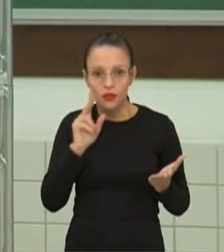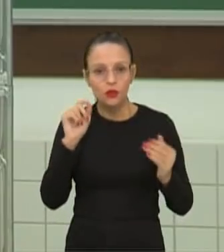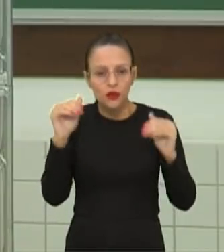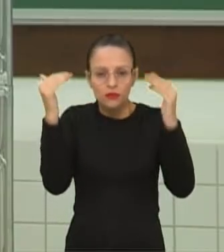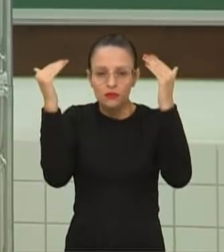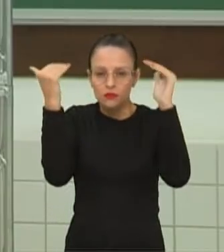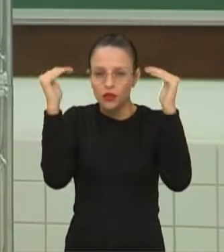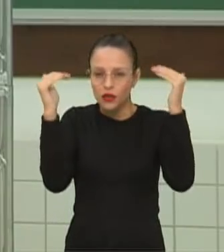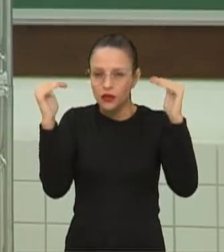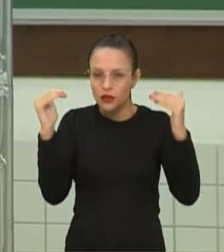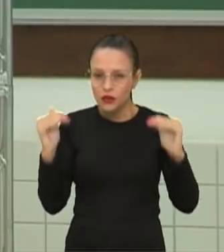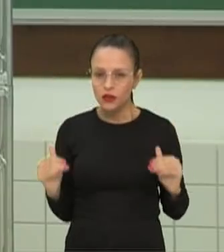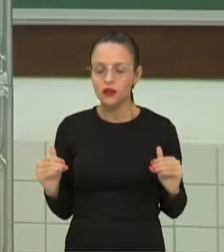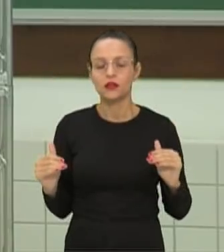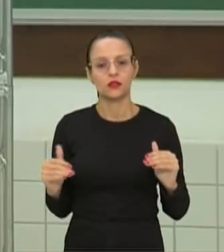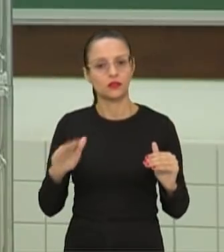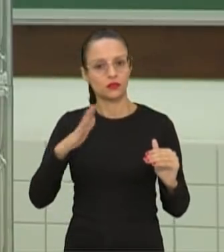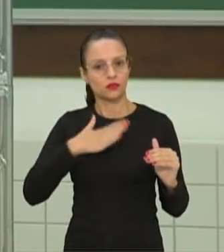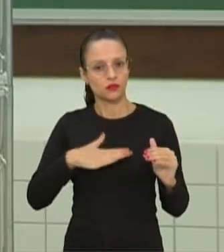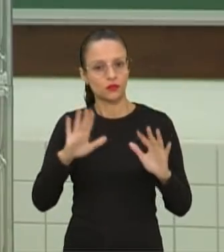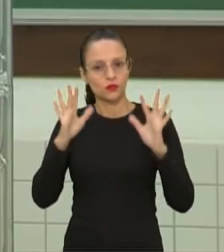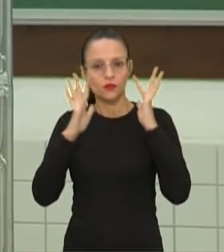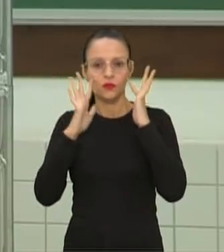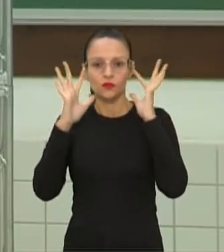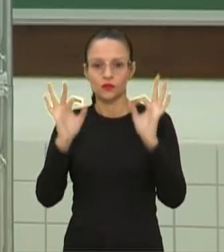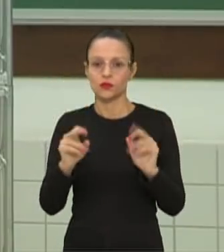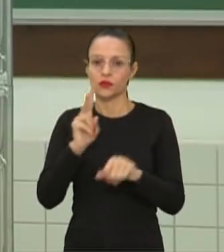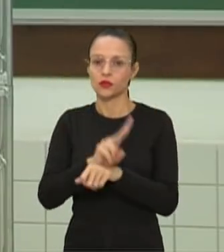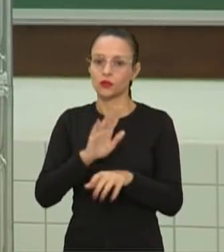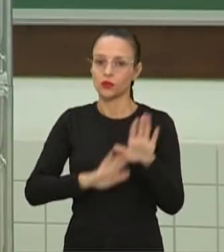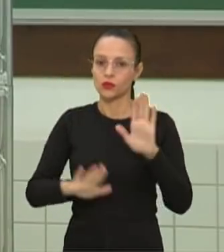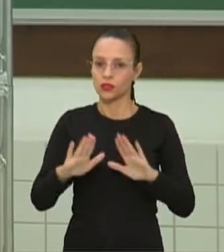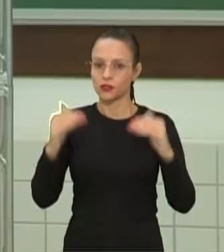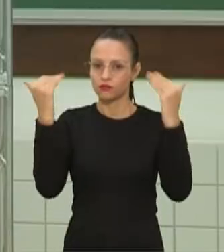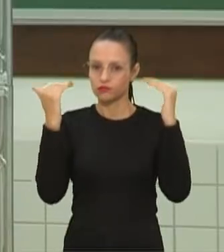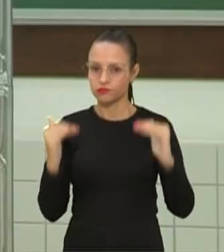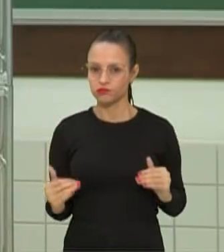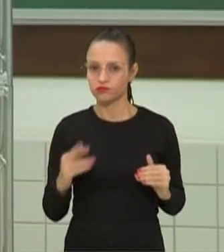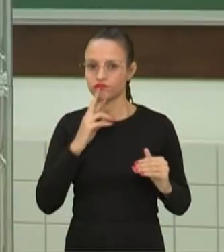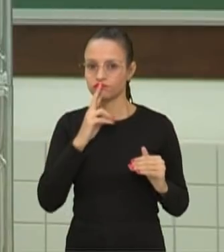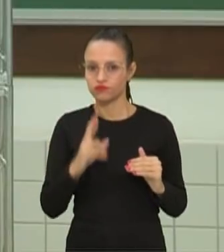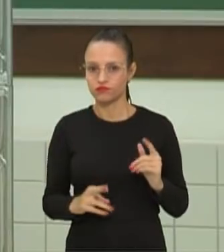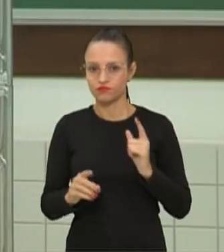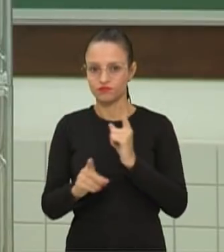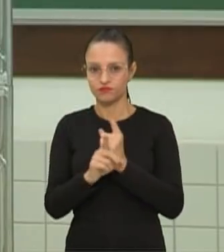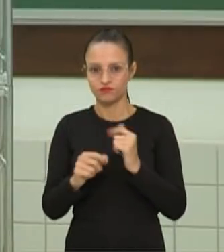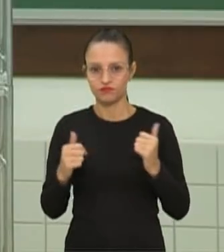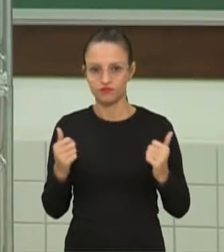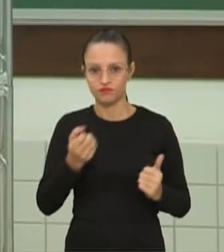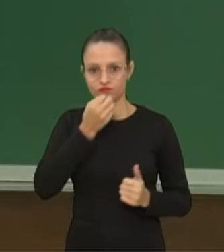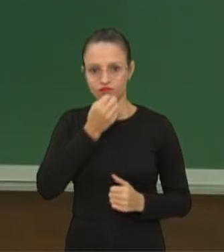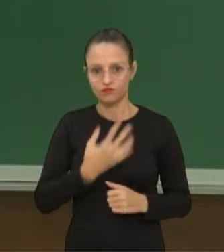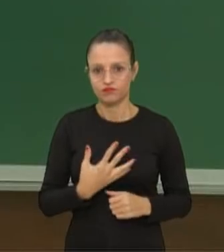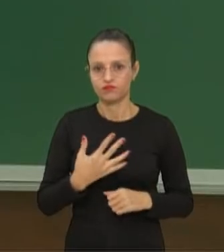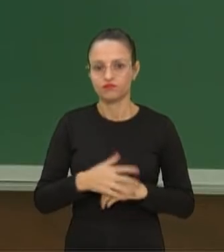passo a passo dessas equações e fazer com muito cuidado para você chegar ali redondinho na solução que nós encontramos, tá